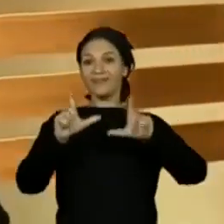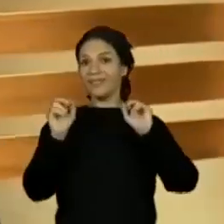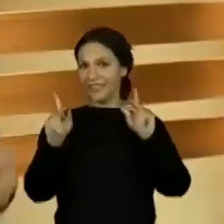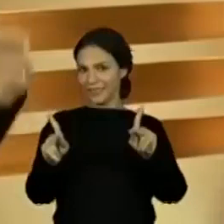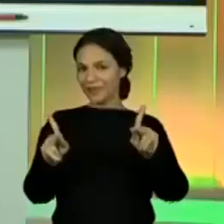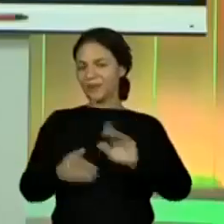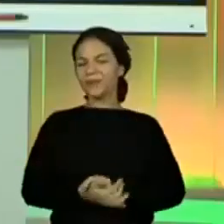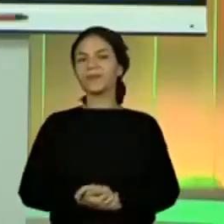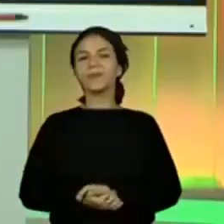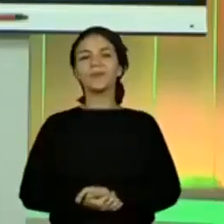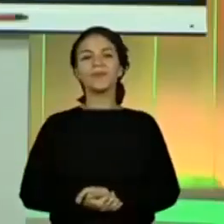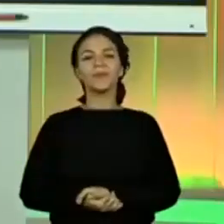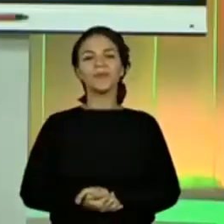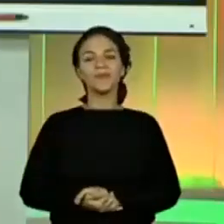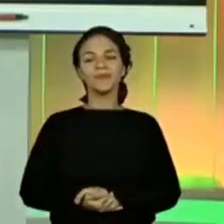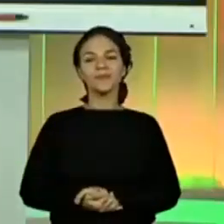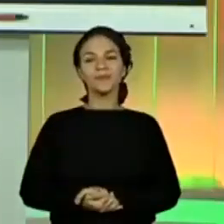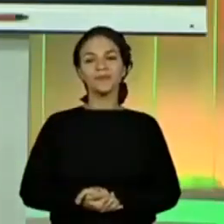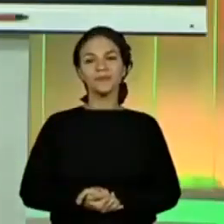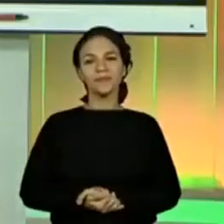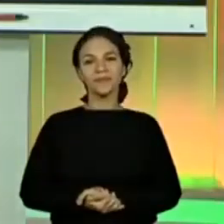ok?